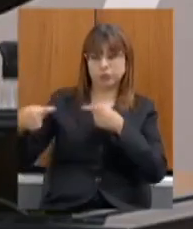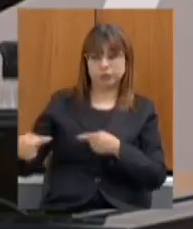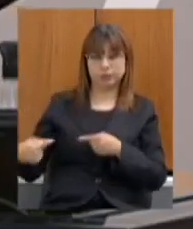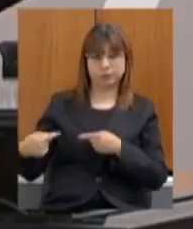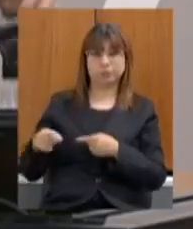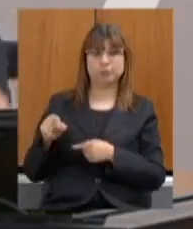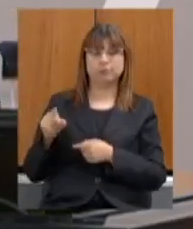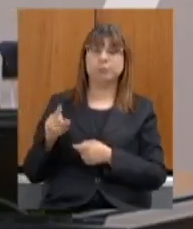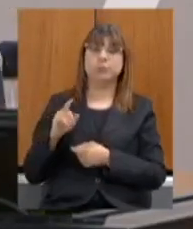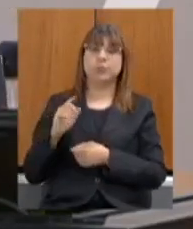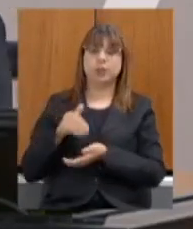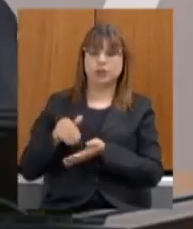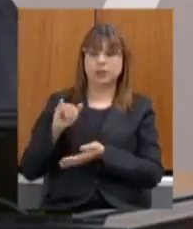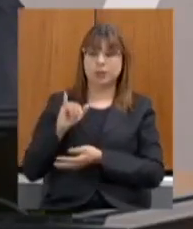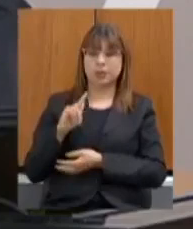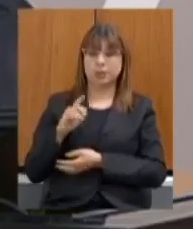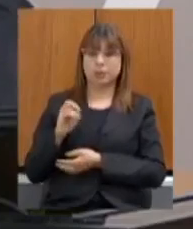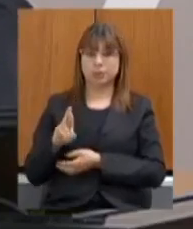um pouco mais, não é?